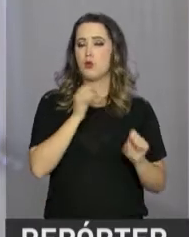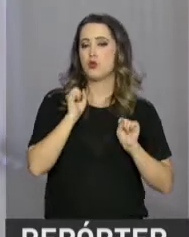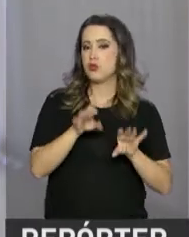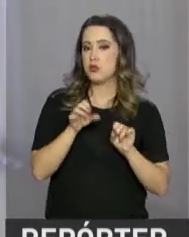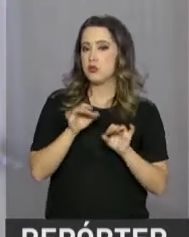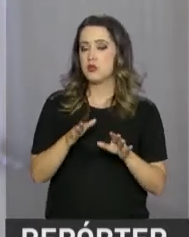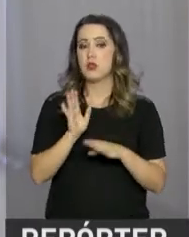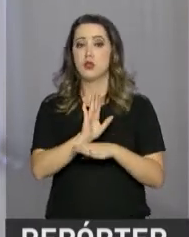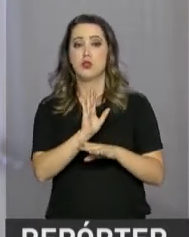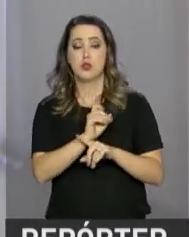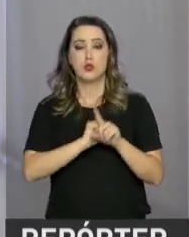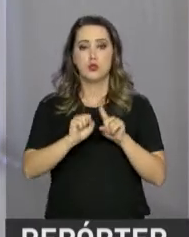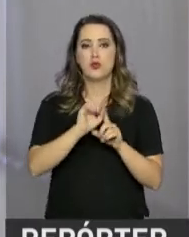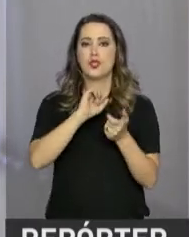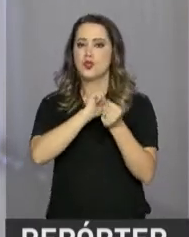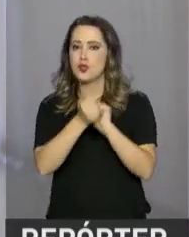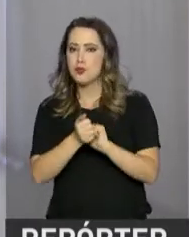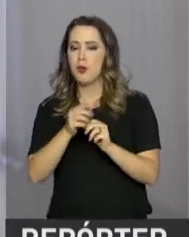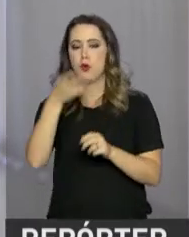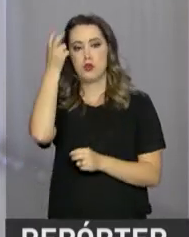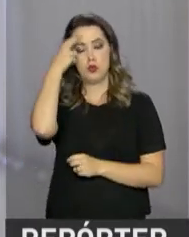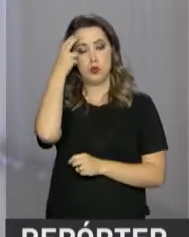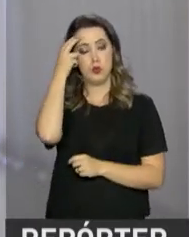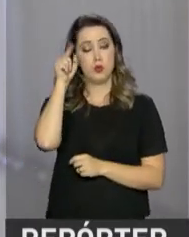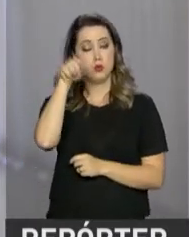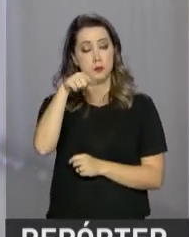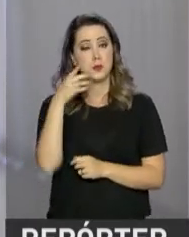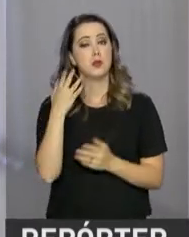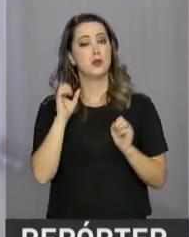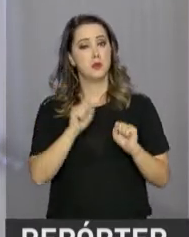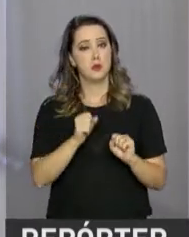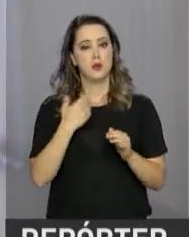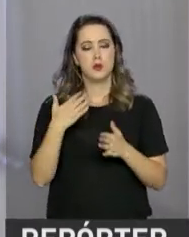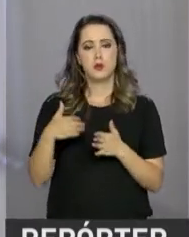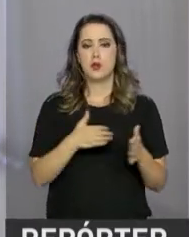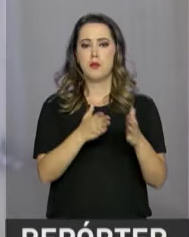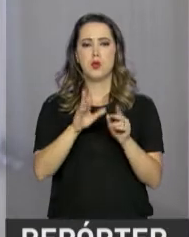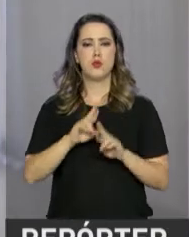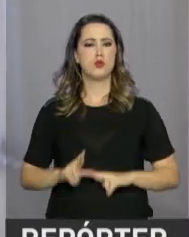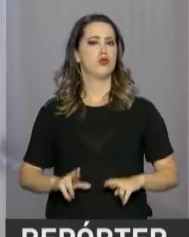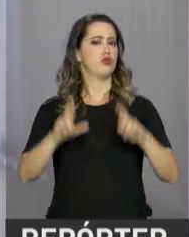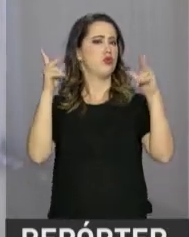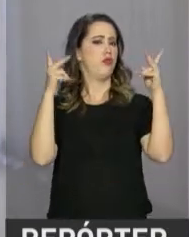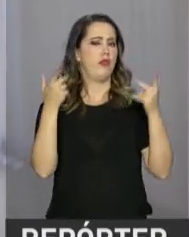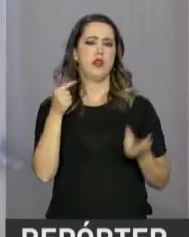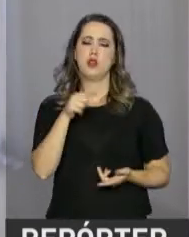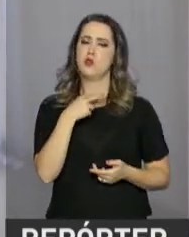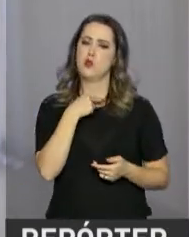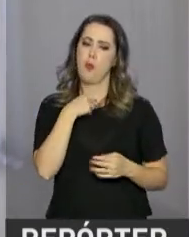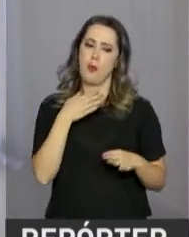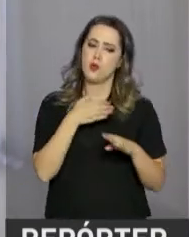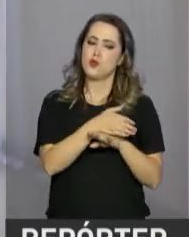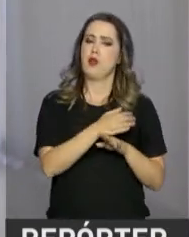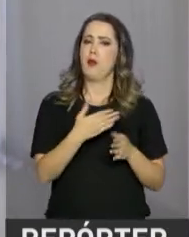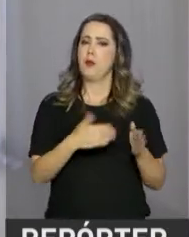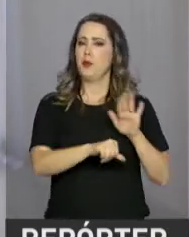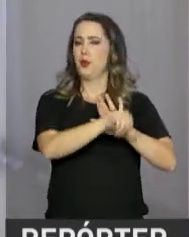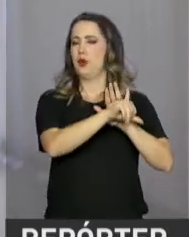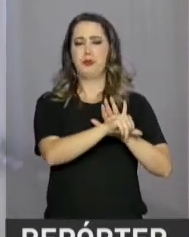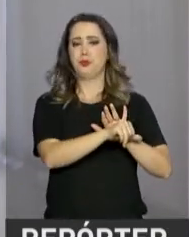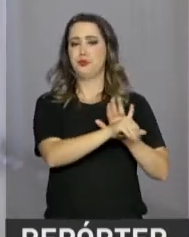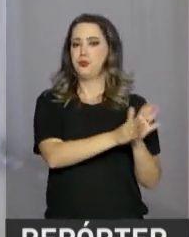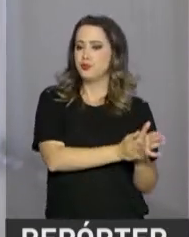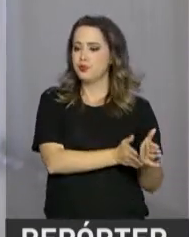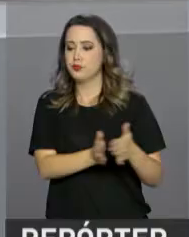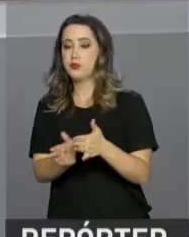de assistência de esporte e cultura pra que eles chegam um outro caminho que não aquele da criminalidade e